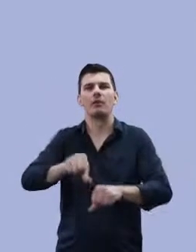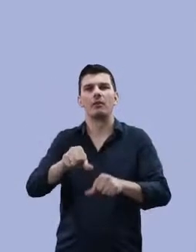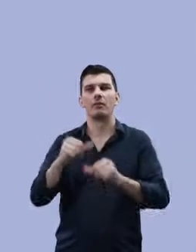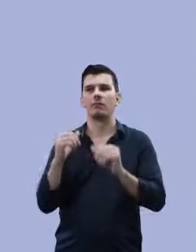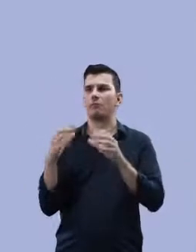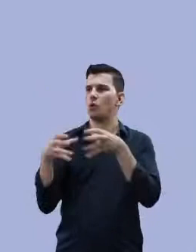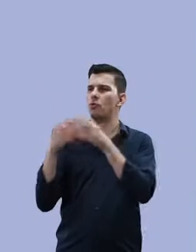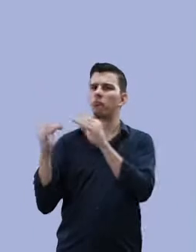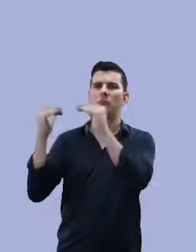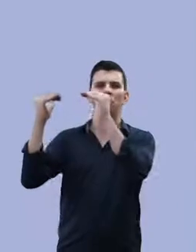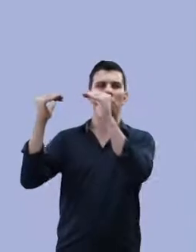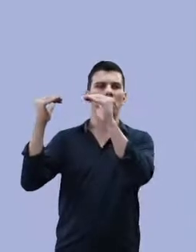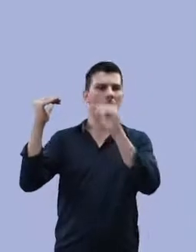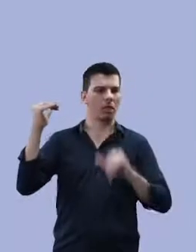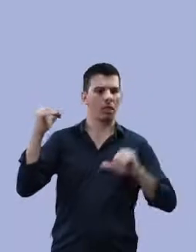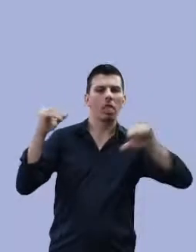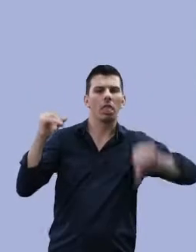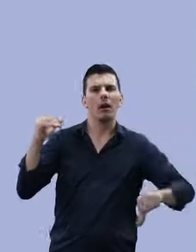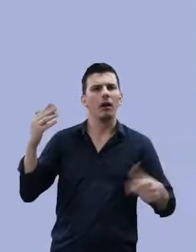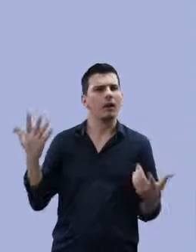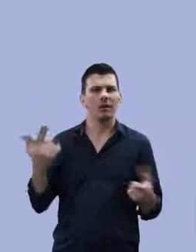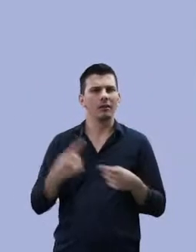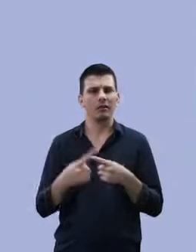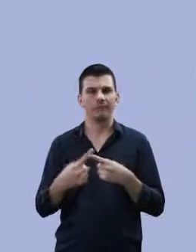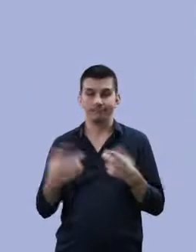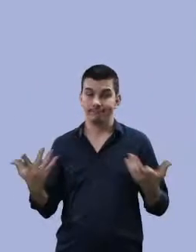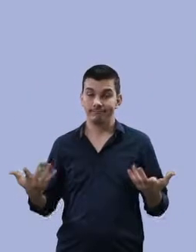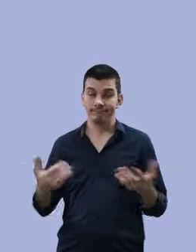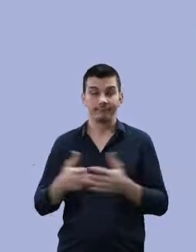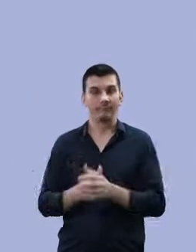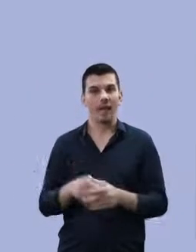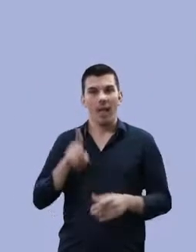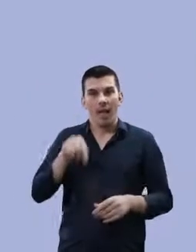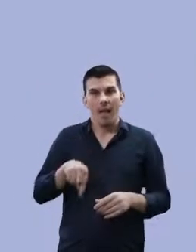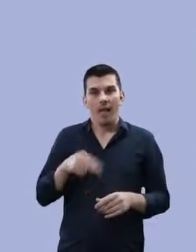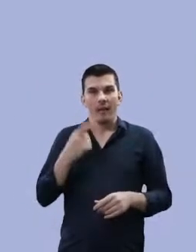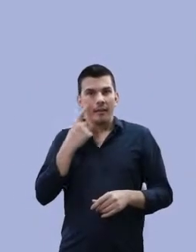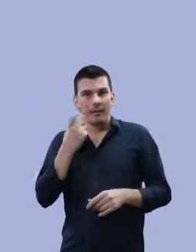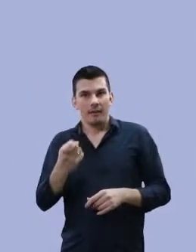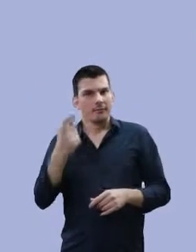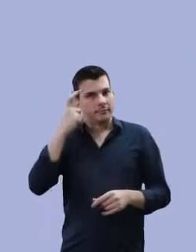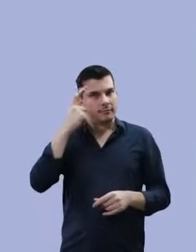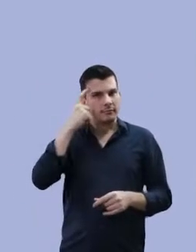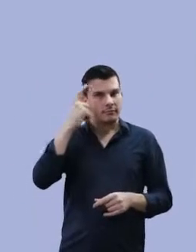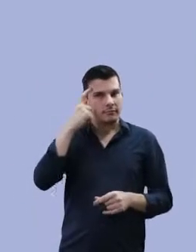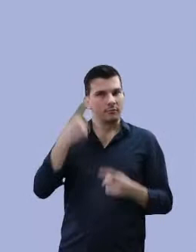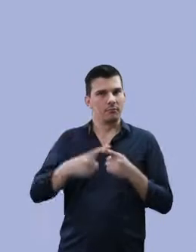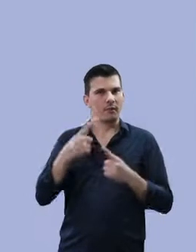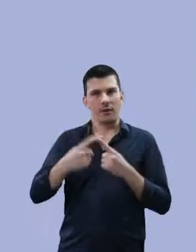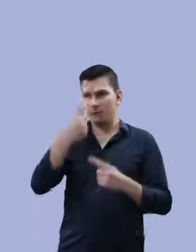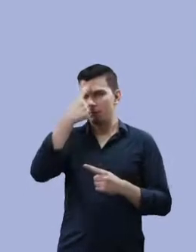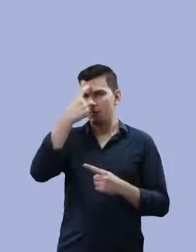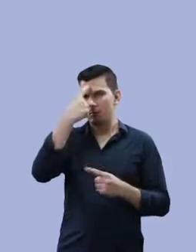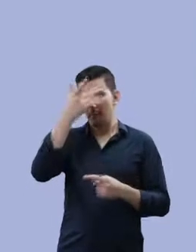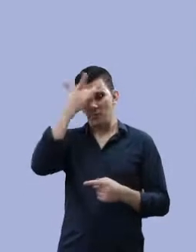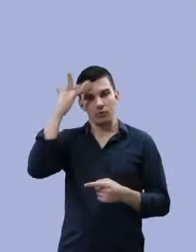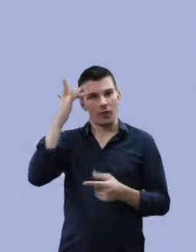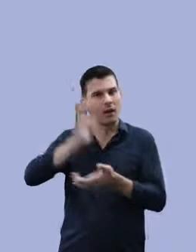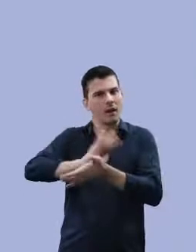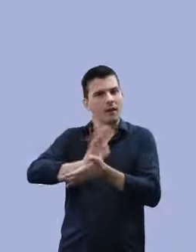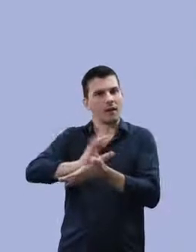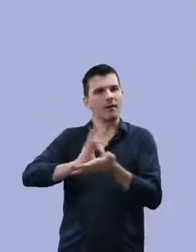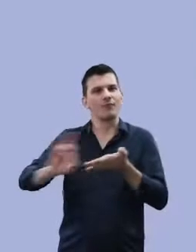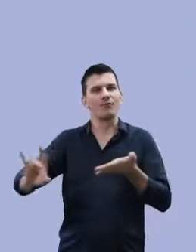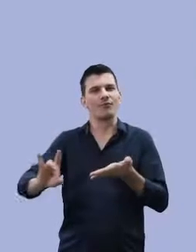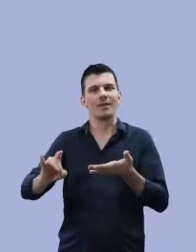na cabeça do racista só funciona a raça pura. Não existe para ele uma outra raça que não seja a raça branca